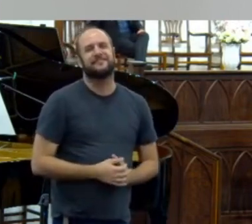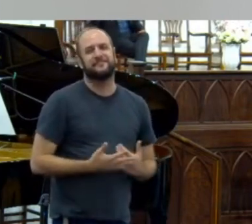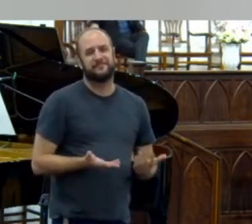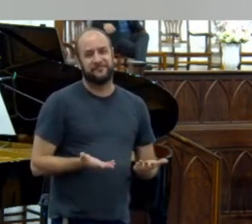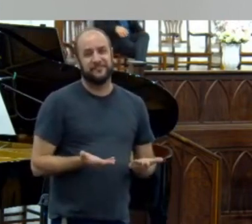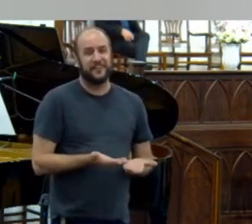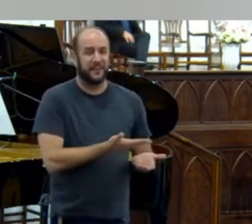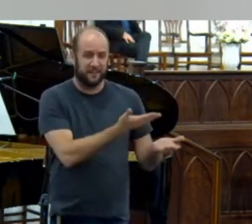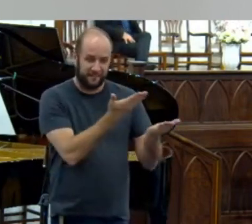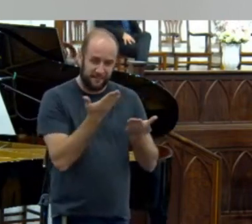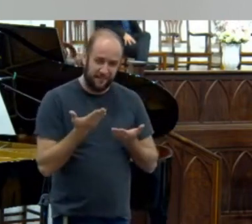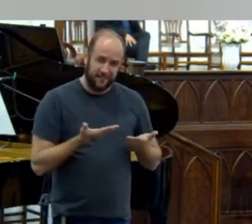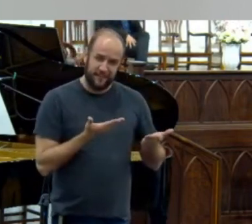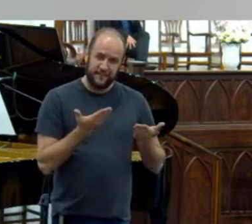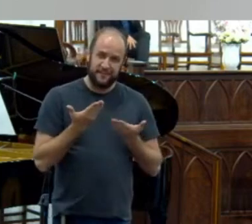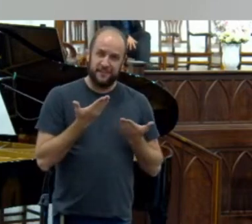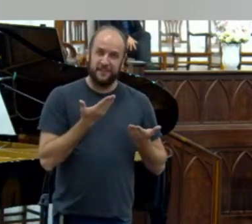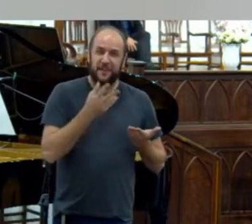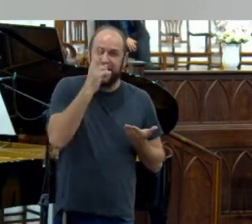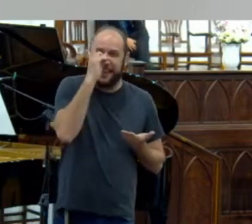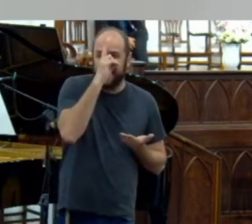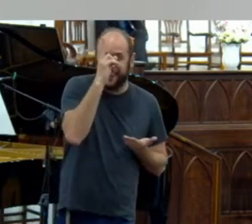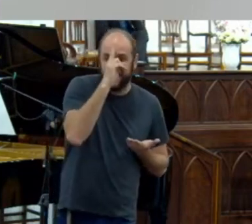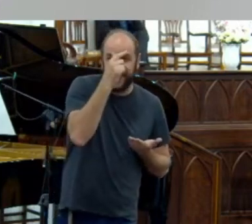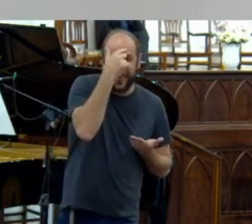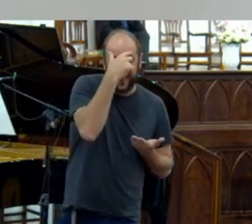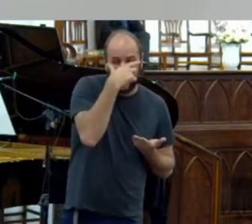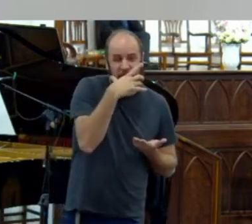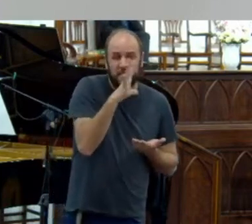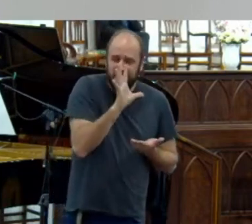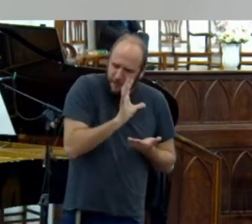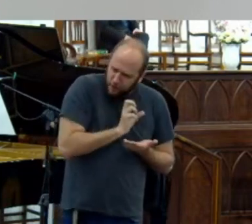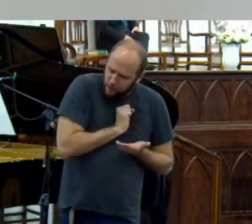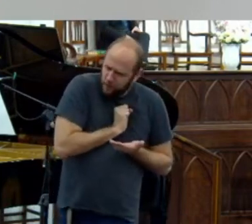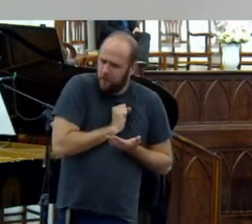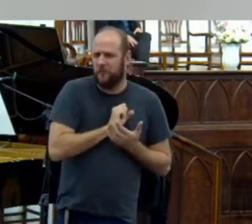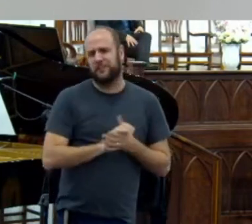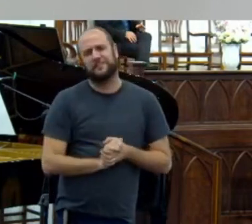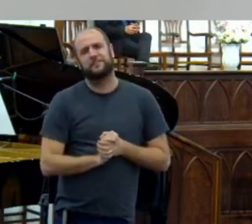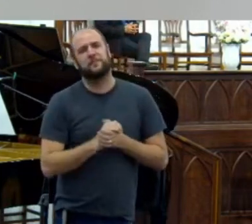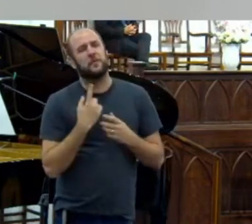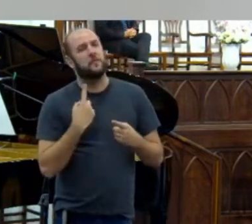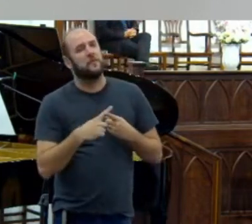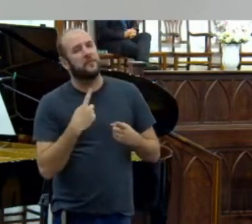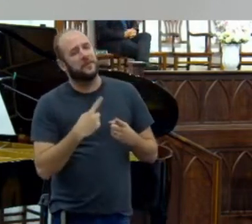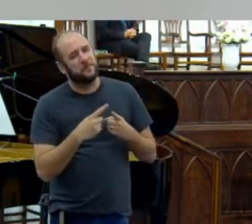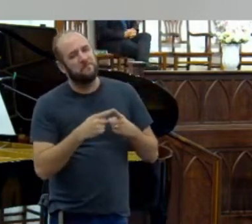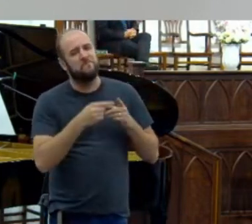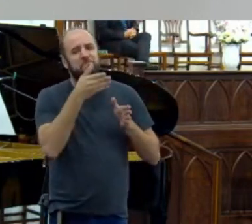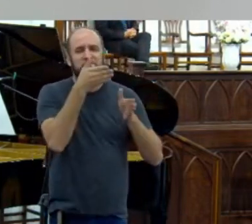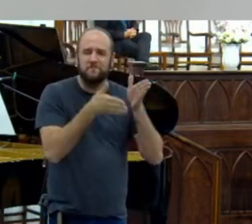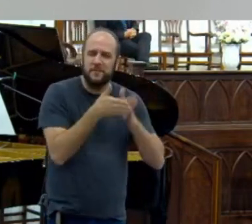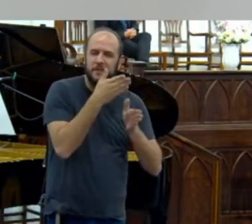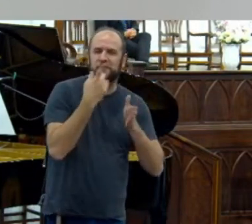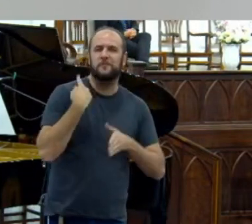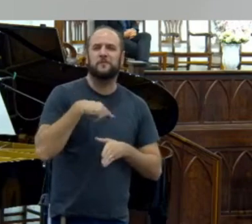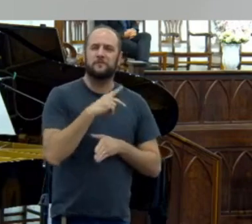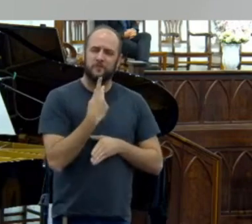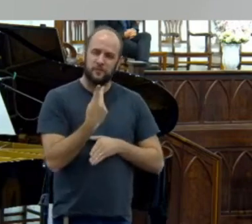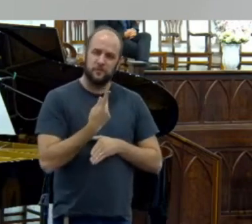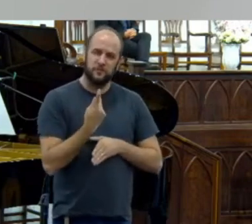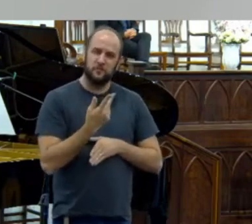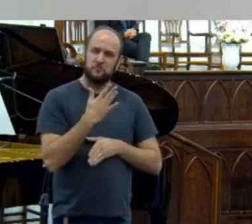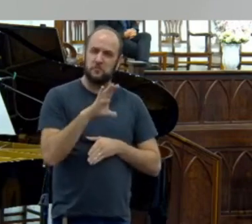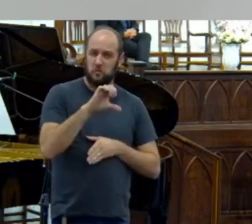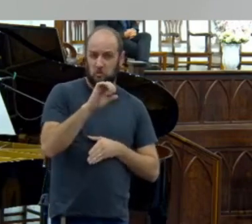são estes de quem a gente guarda carinho, porque foram tempos em que nós vivemos juntos na